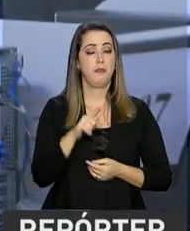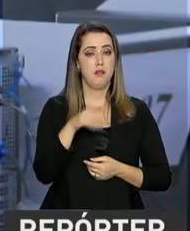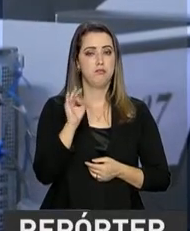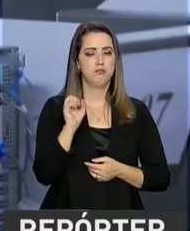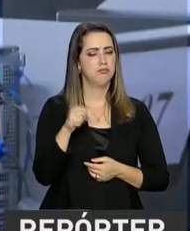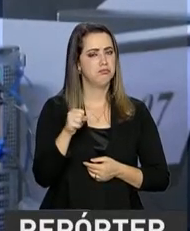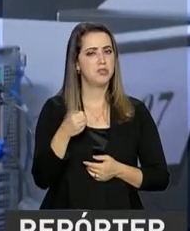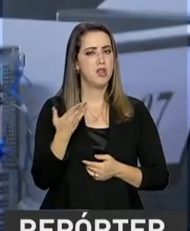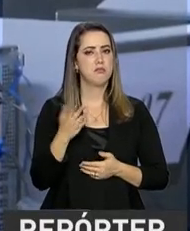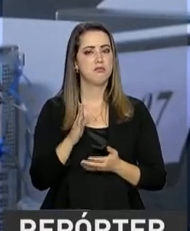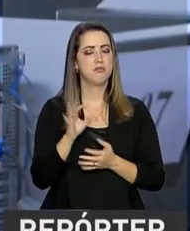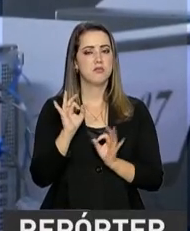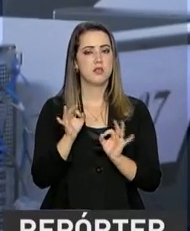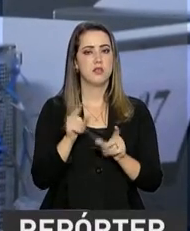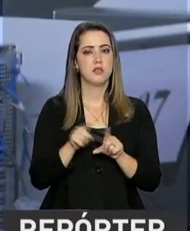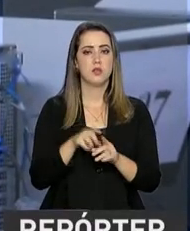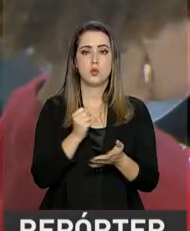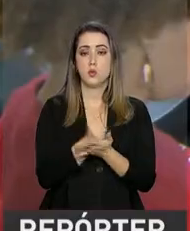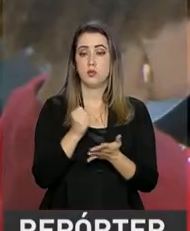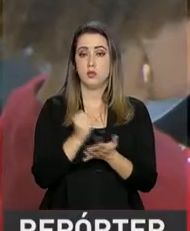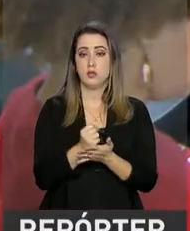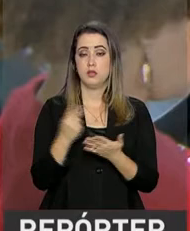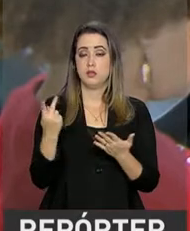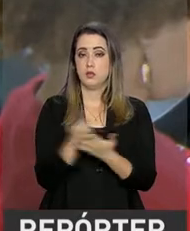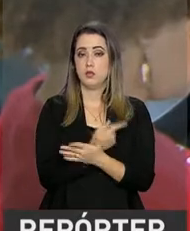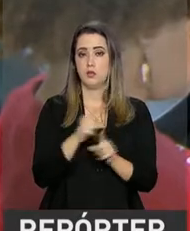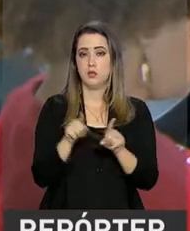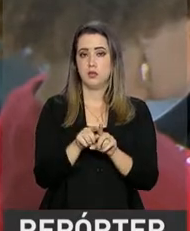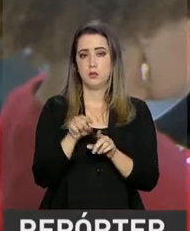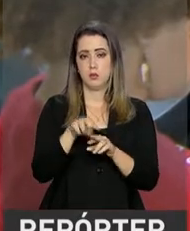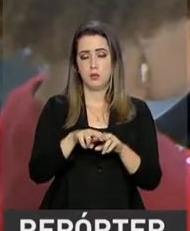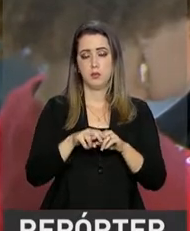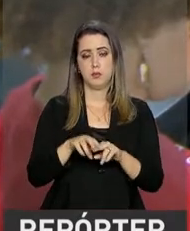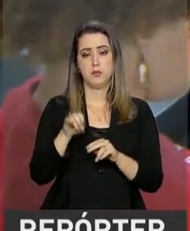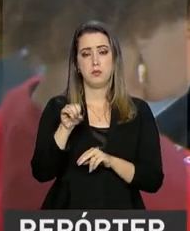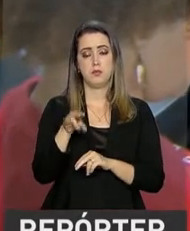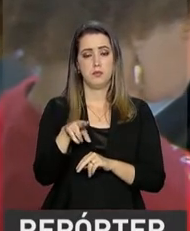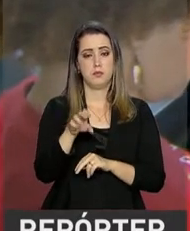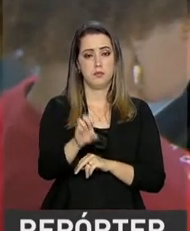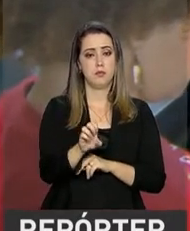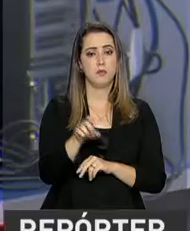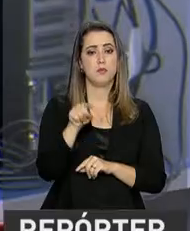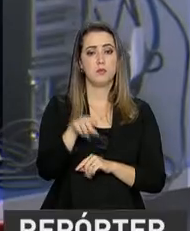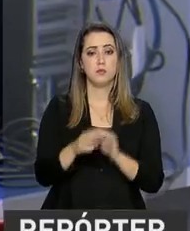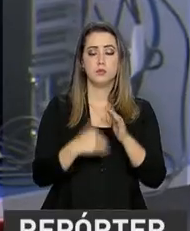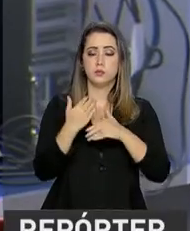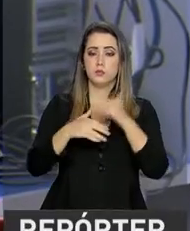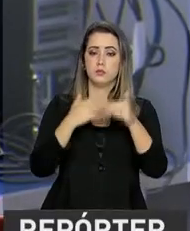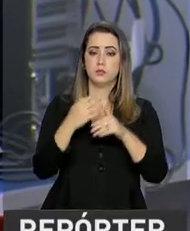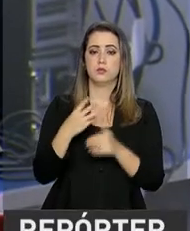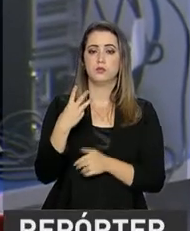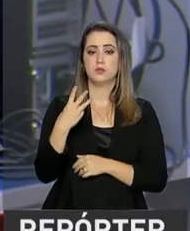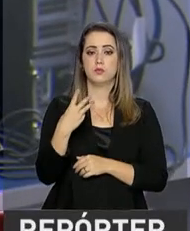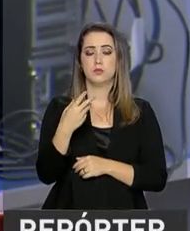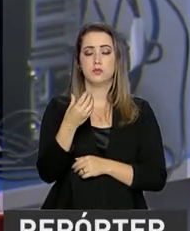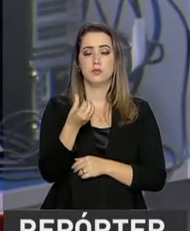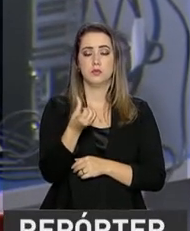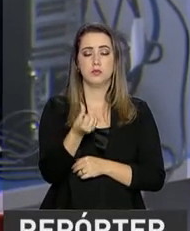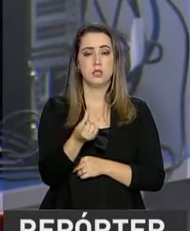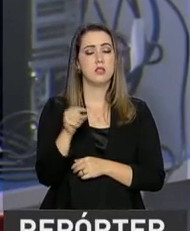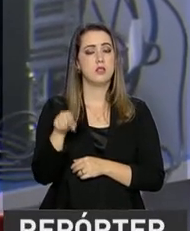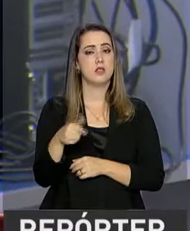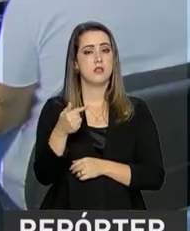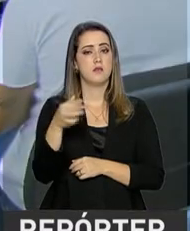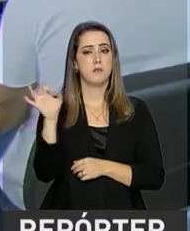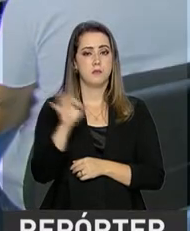razão as contratações realizadas por meio do sistema nacional de empregos sine cresceram 36,7